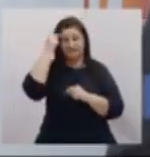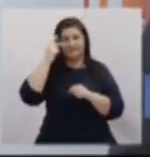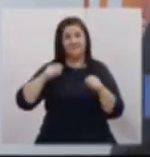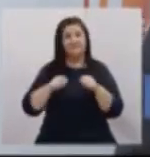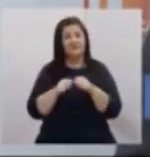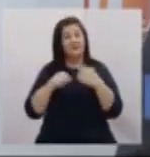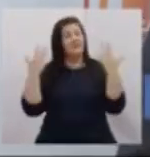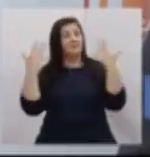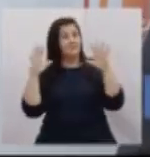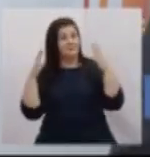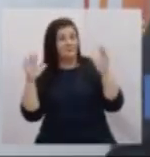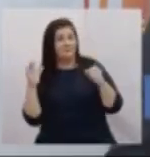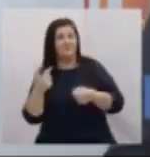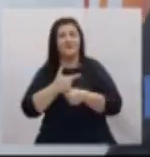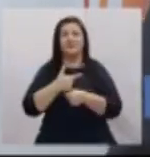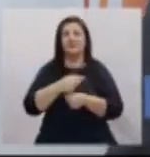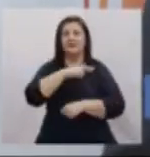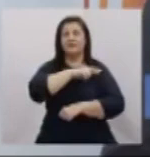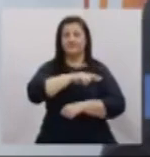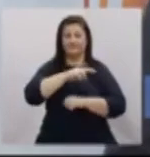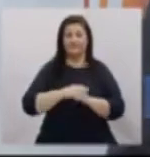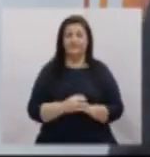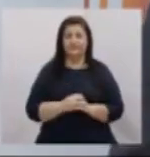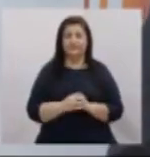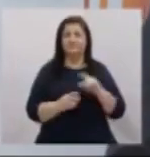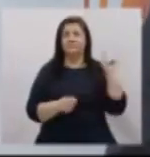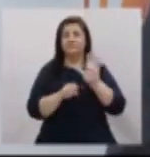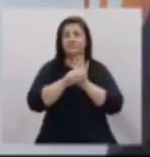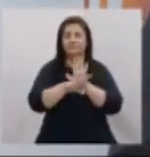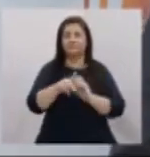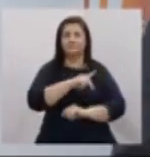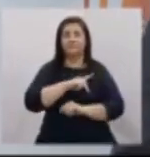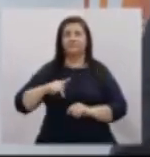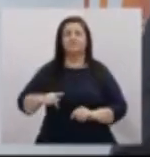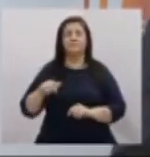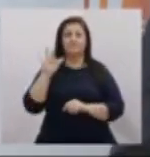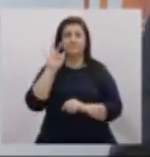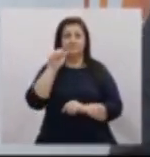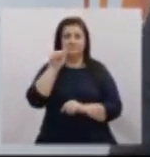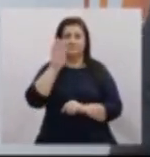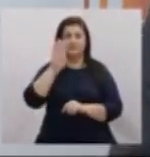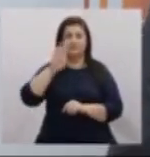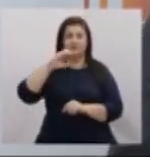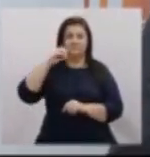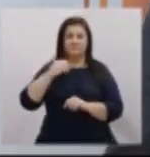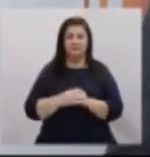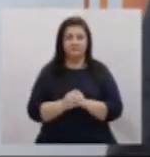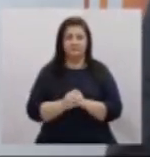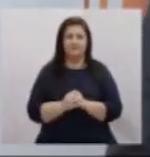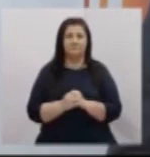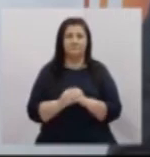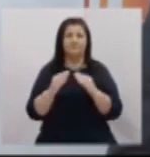o líder religioso. Olha, o nosso homenageado hoje é o pastor Fábio Coutinho, da Catedral da Paz,